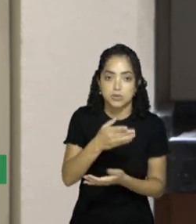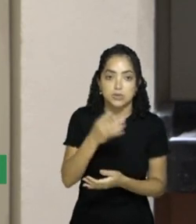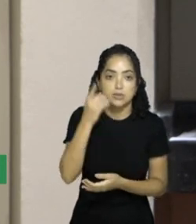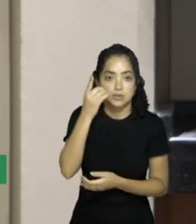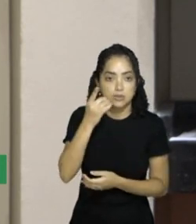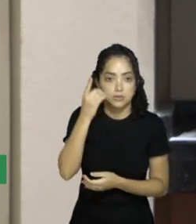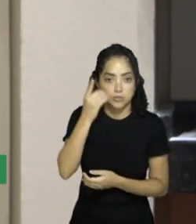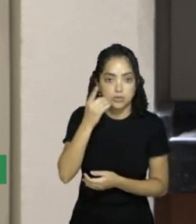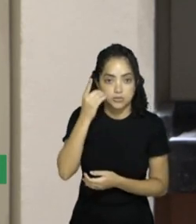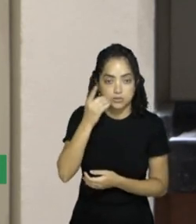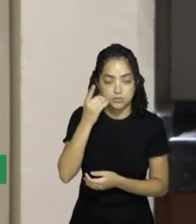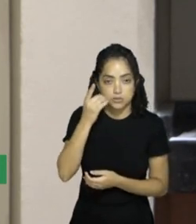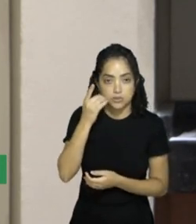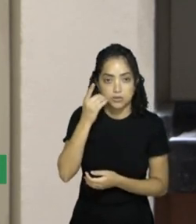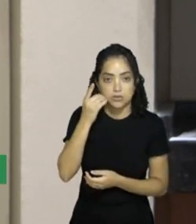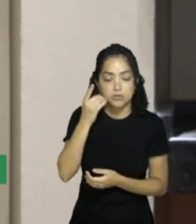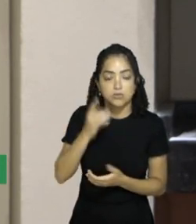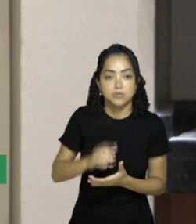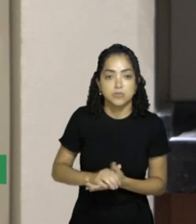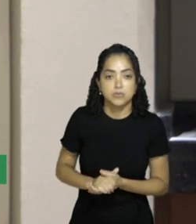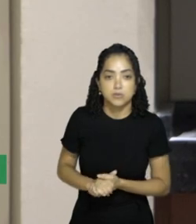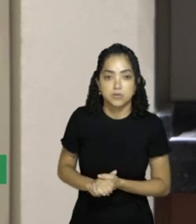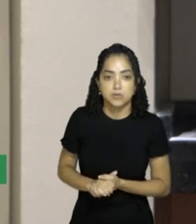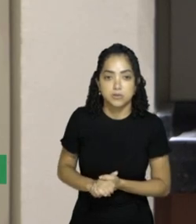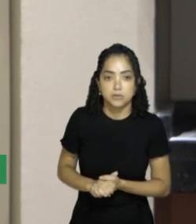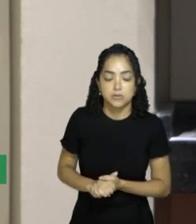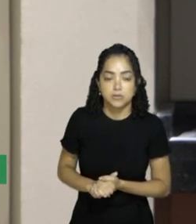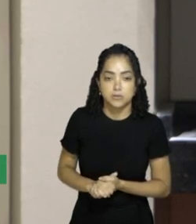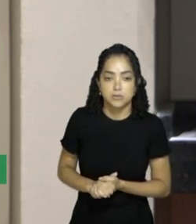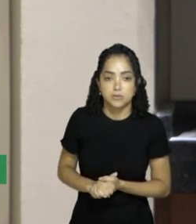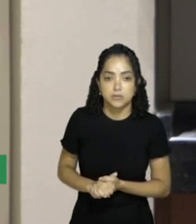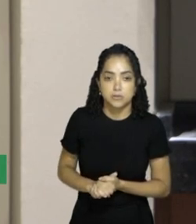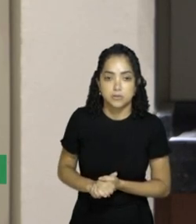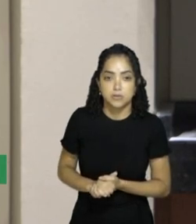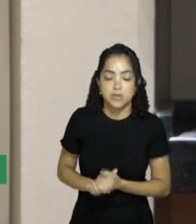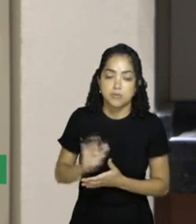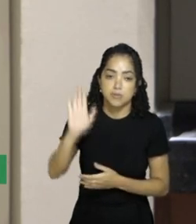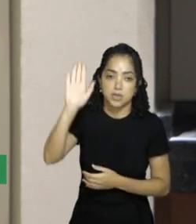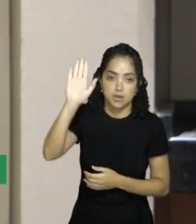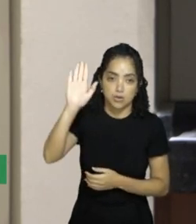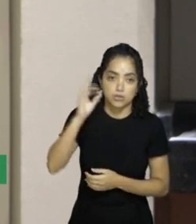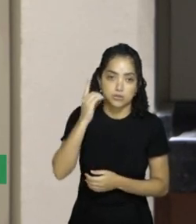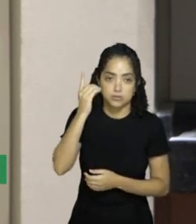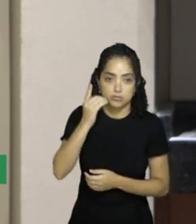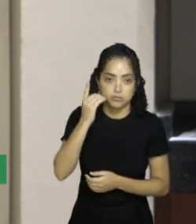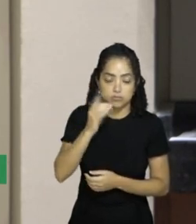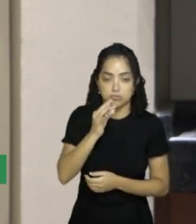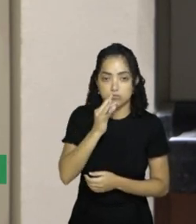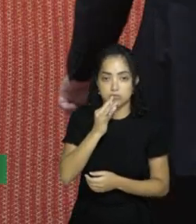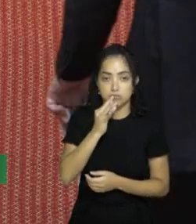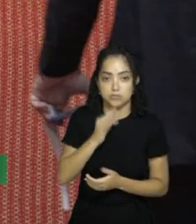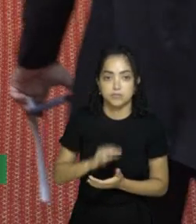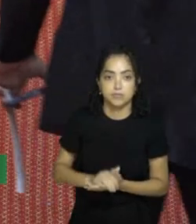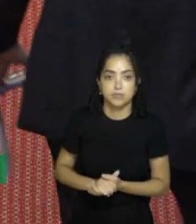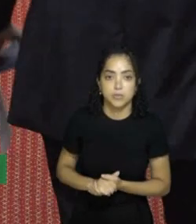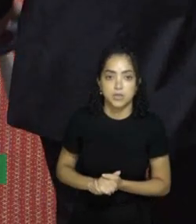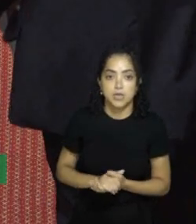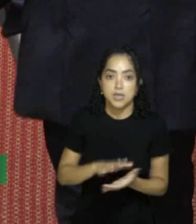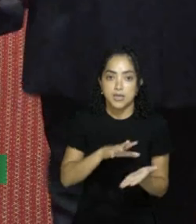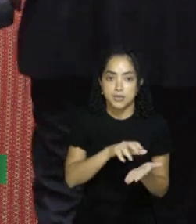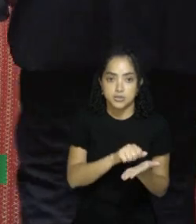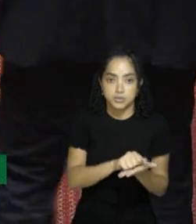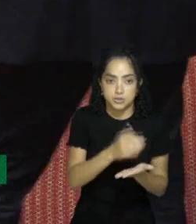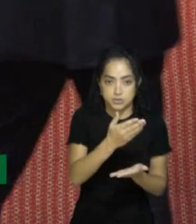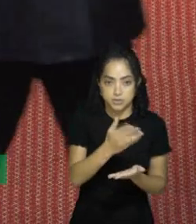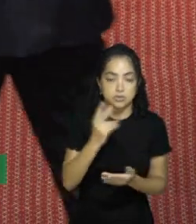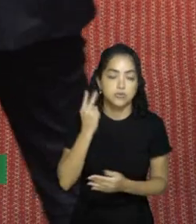Emerson Stein e Lauro Presidente pela ordem Deputado Tiago zille só gostaria de registrar a presença